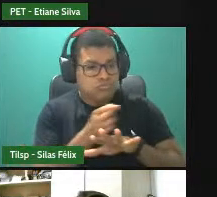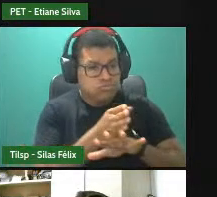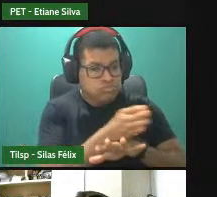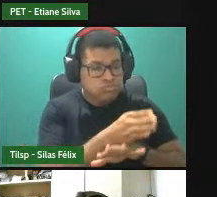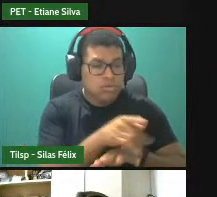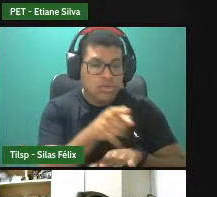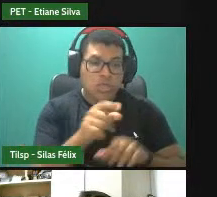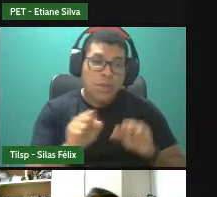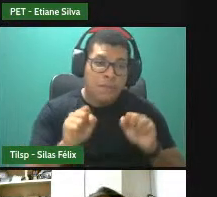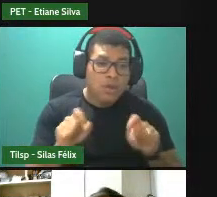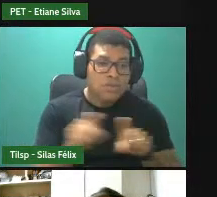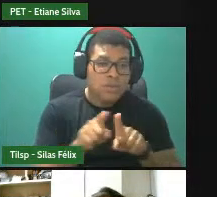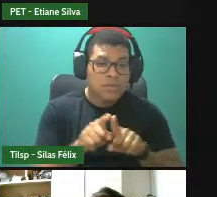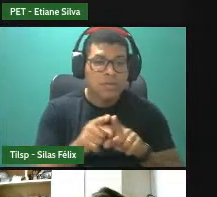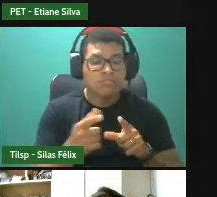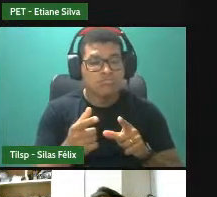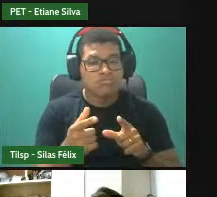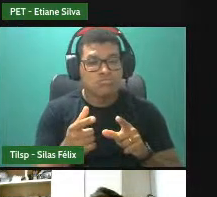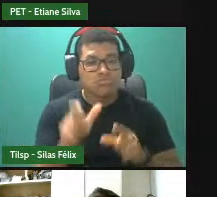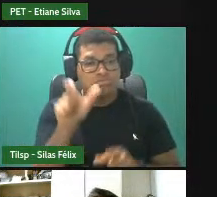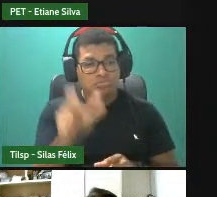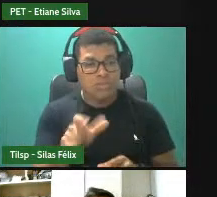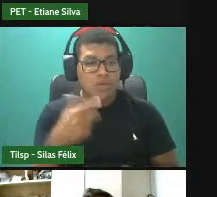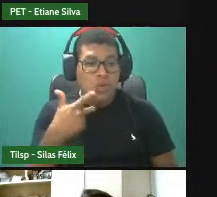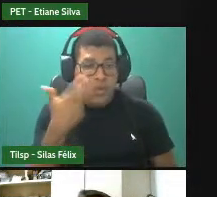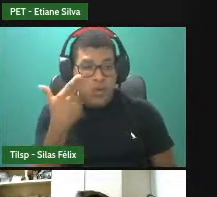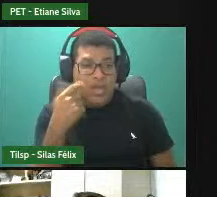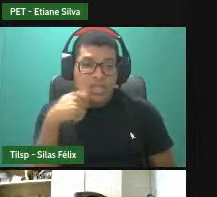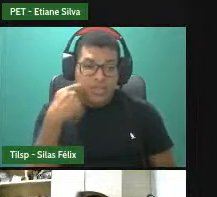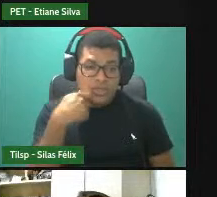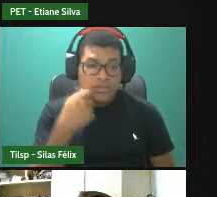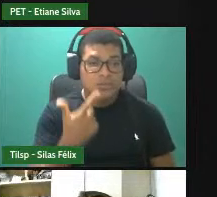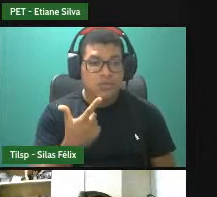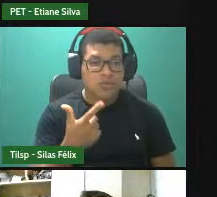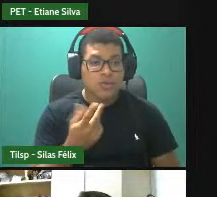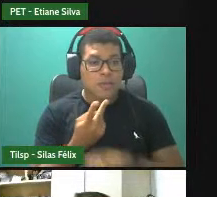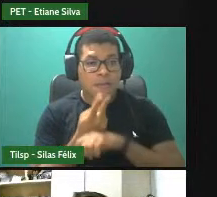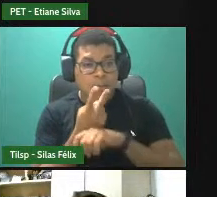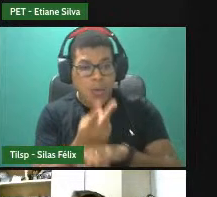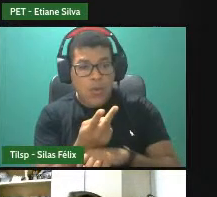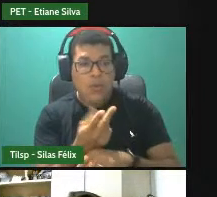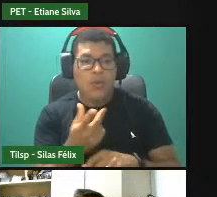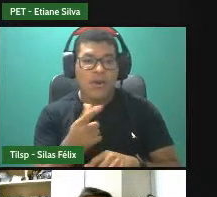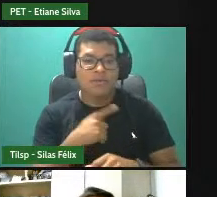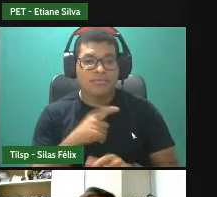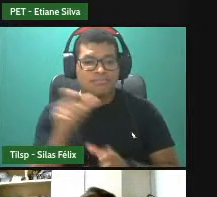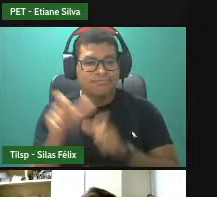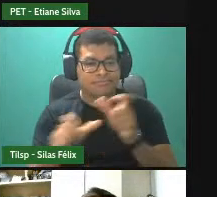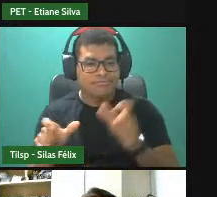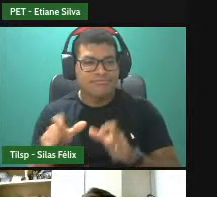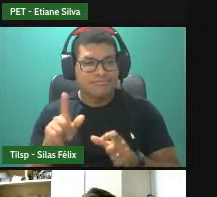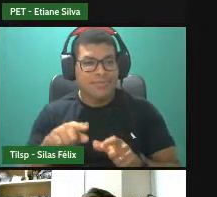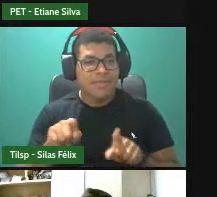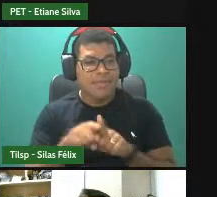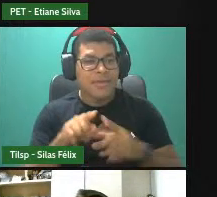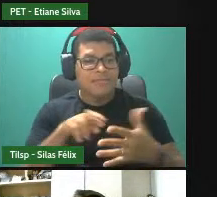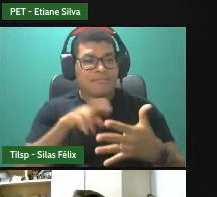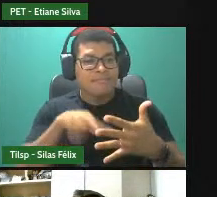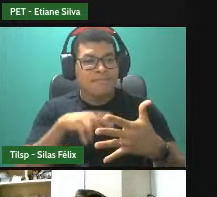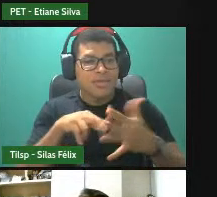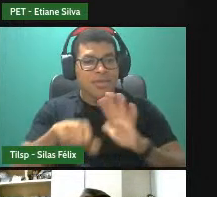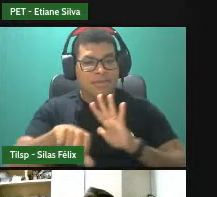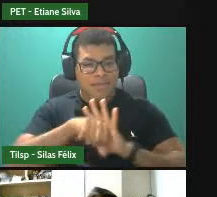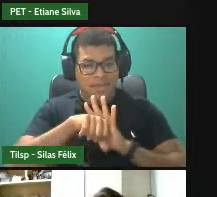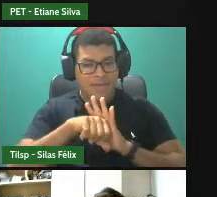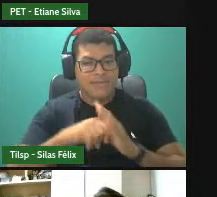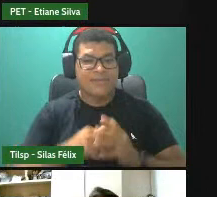pode ingressar sendo cirurgião dentista e buscando seu espaço na odontologia legal, você pode adentrar como perito criminal. E aí você vai poder